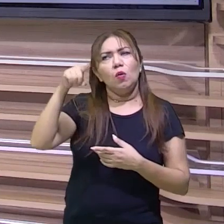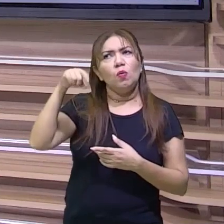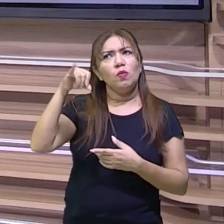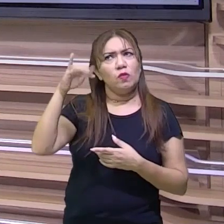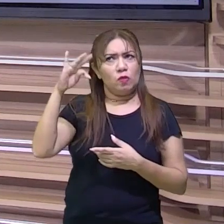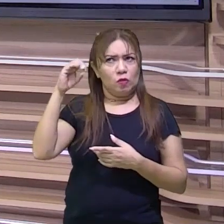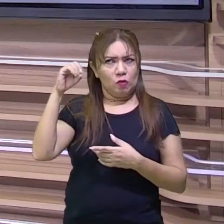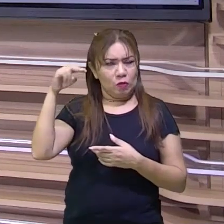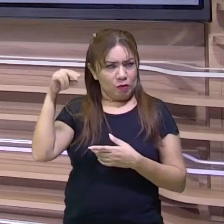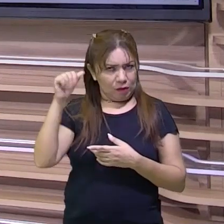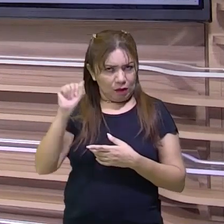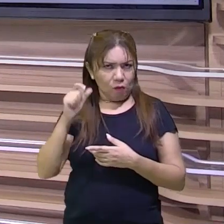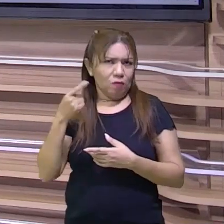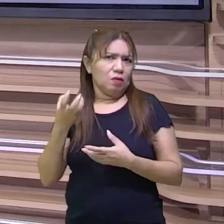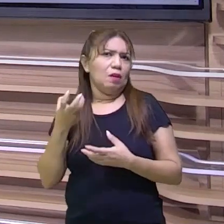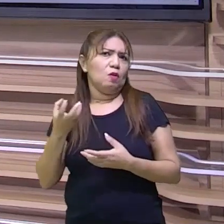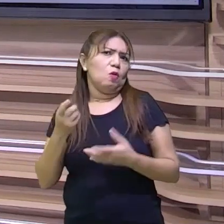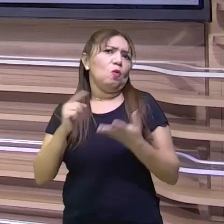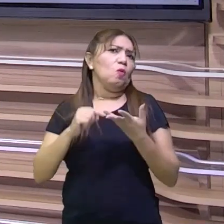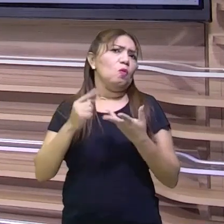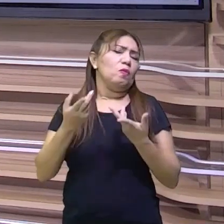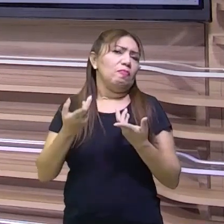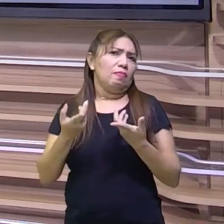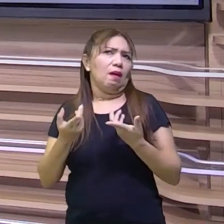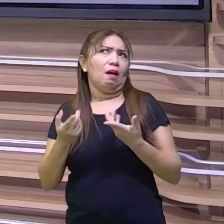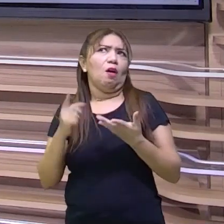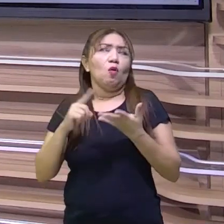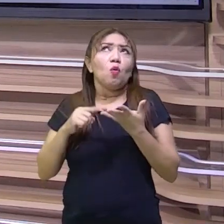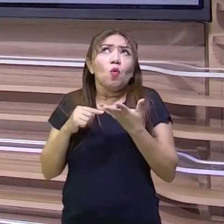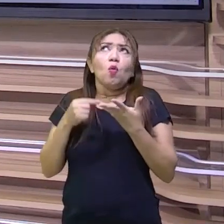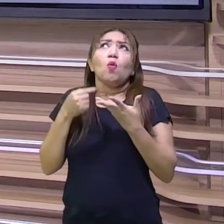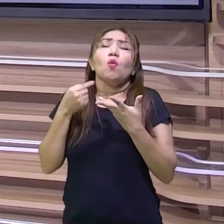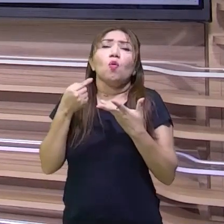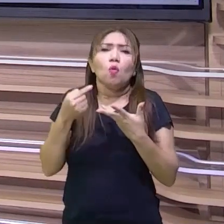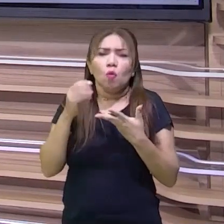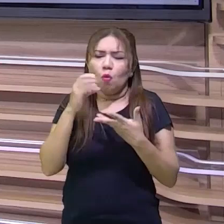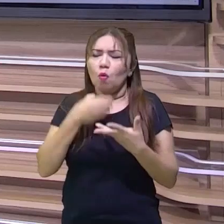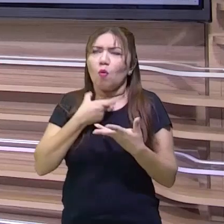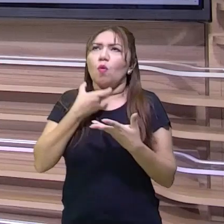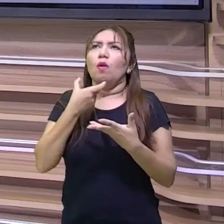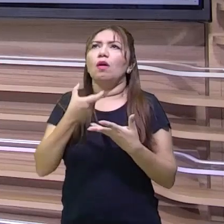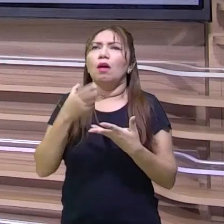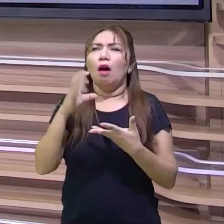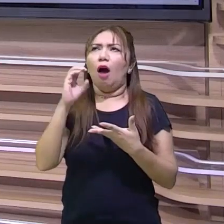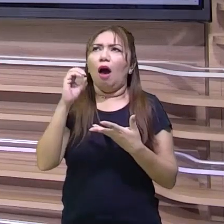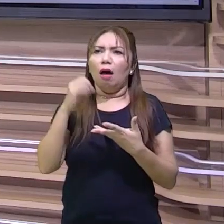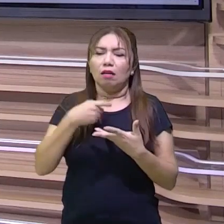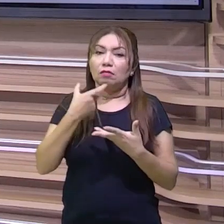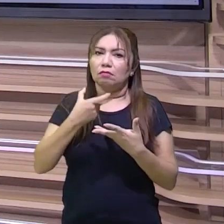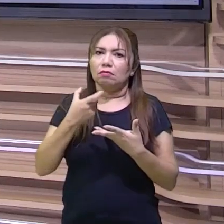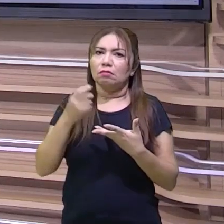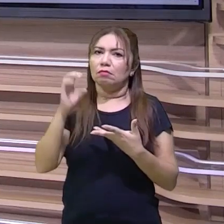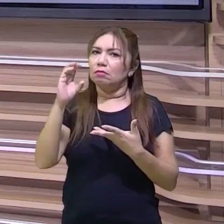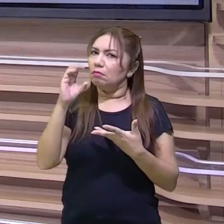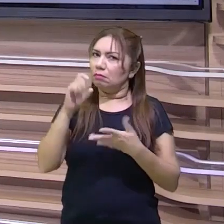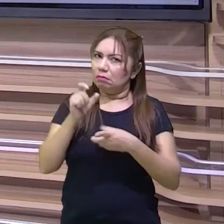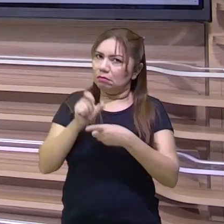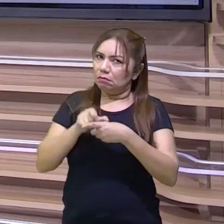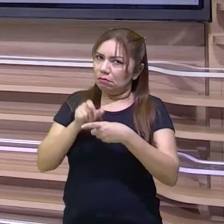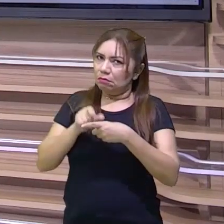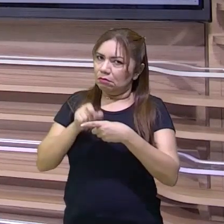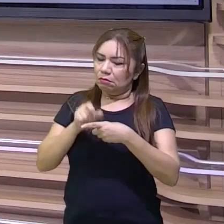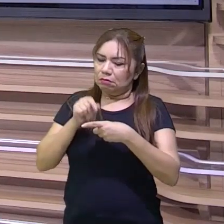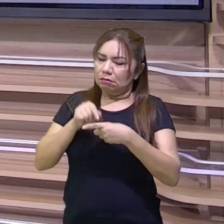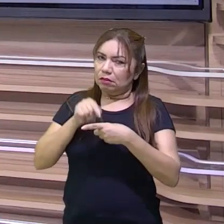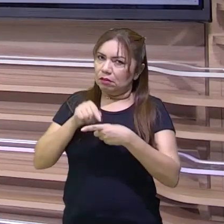eu até usei um exemplo lá, contem aos seus pais sobre a aula de hoje, aí eu digo